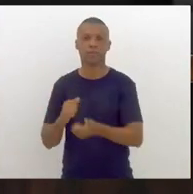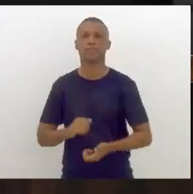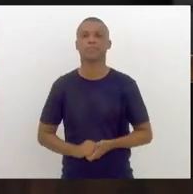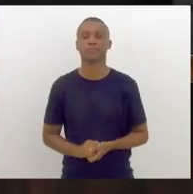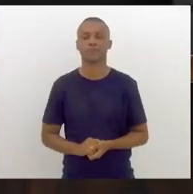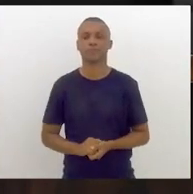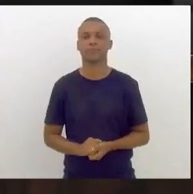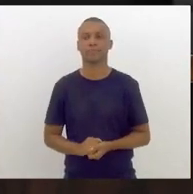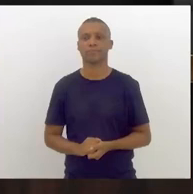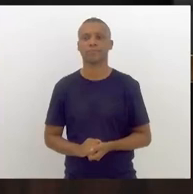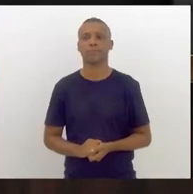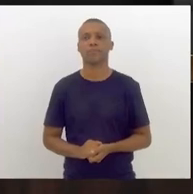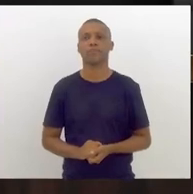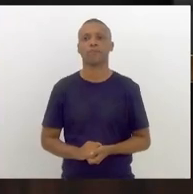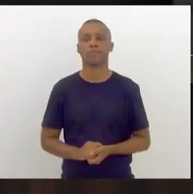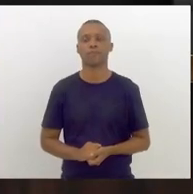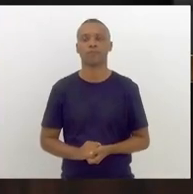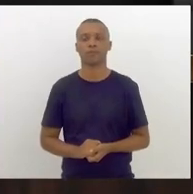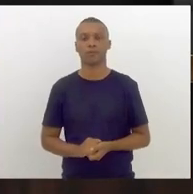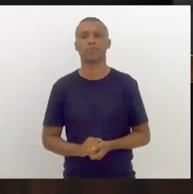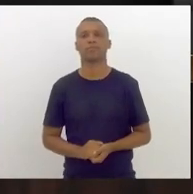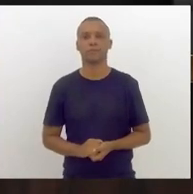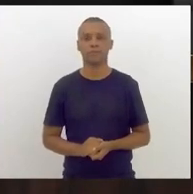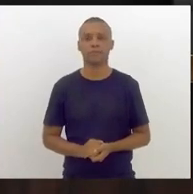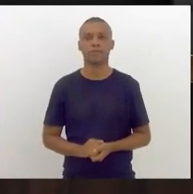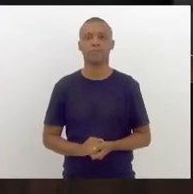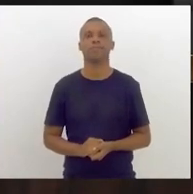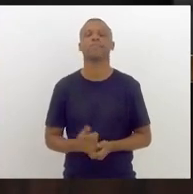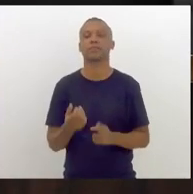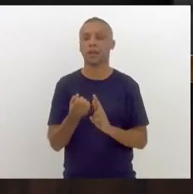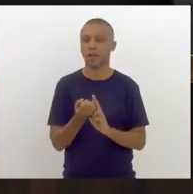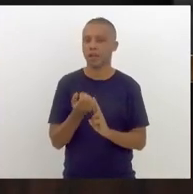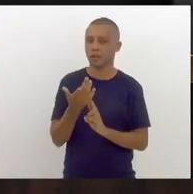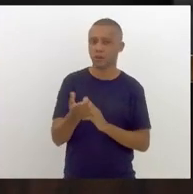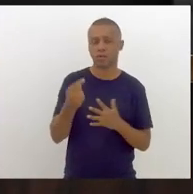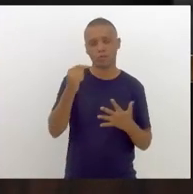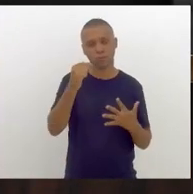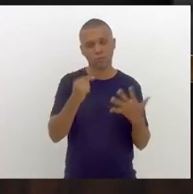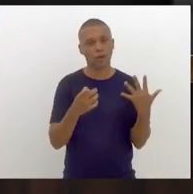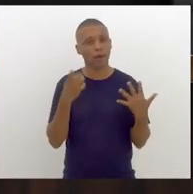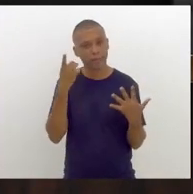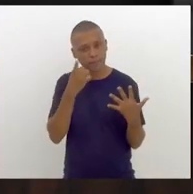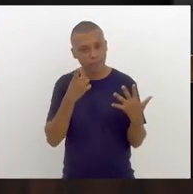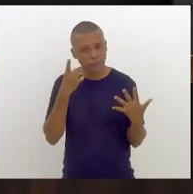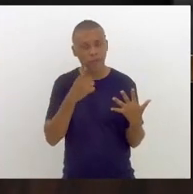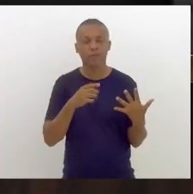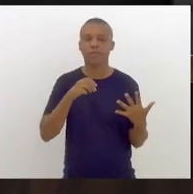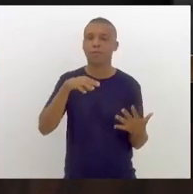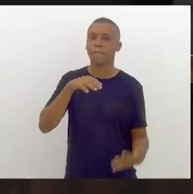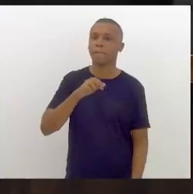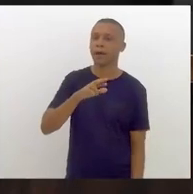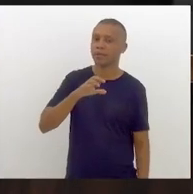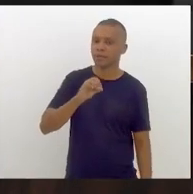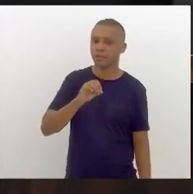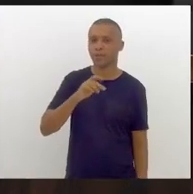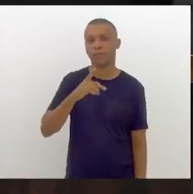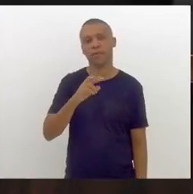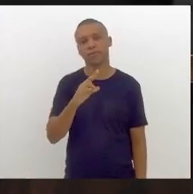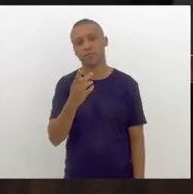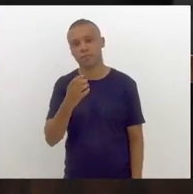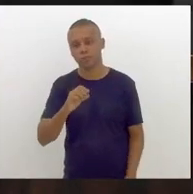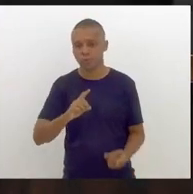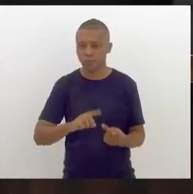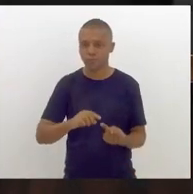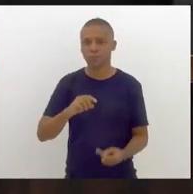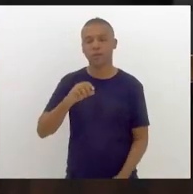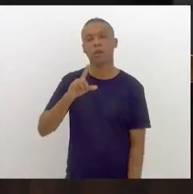financeira e controle favorável relatores Deputado Márcio pache Carneiro Luiz Paulo Márcio Pacheco